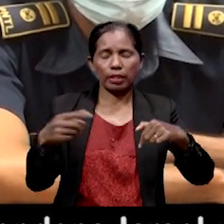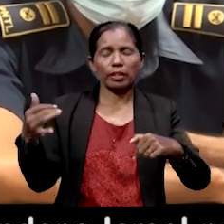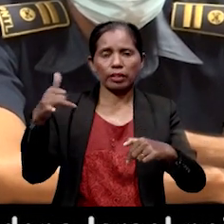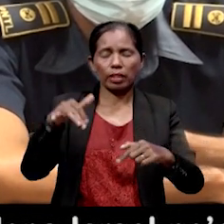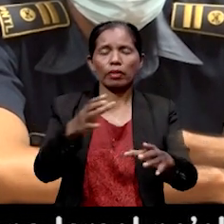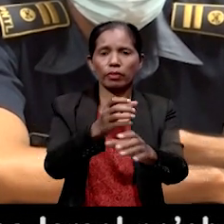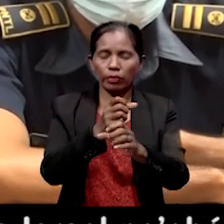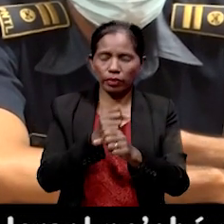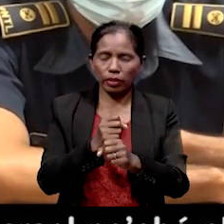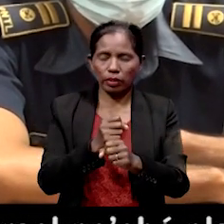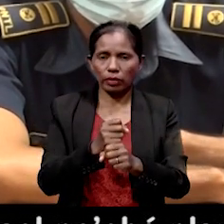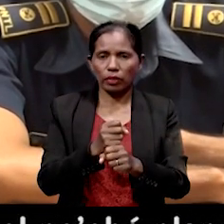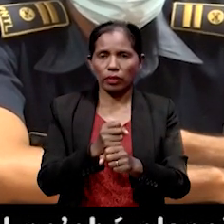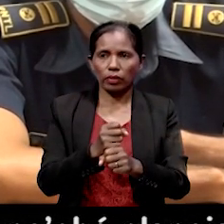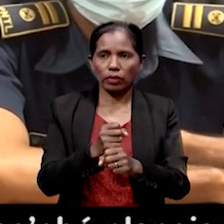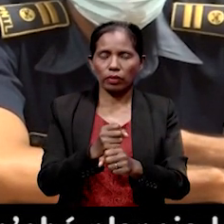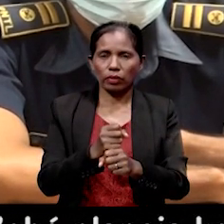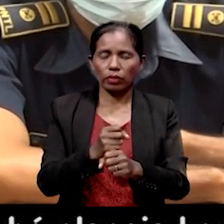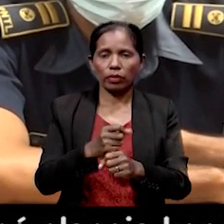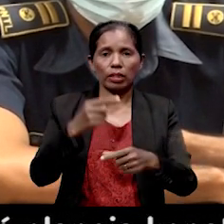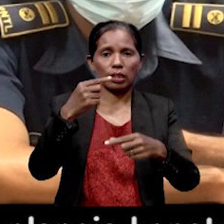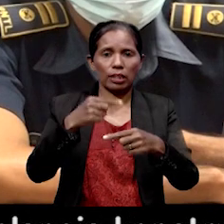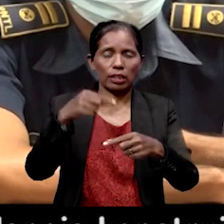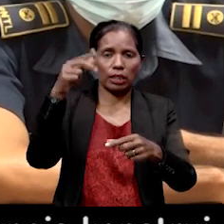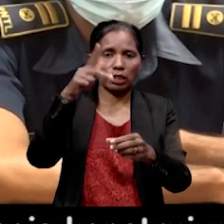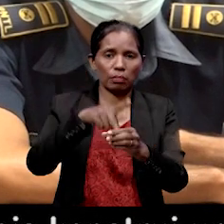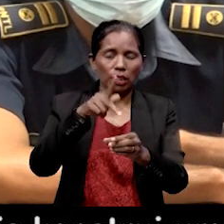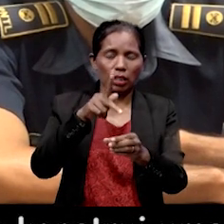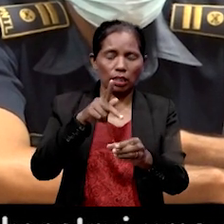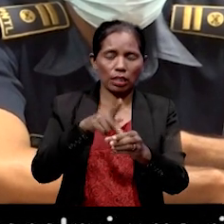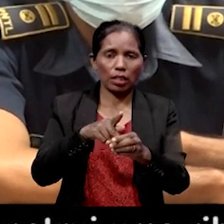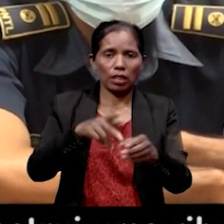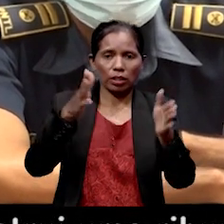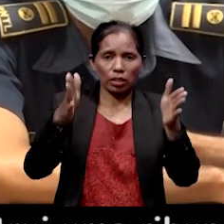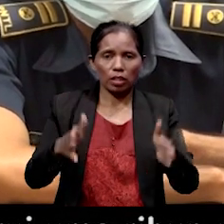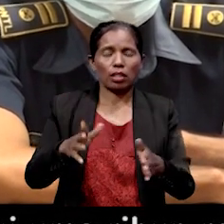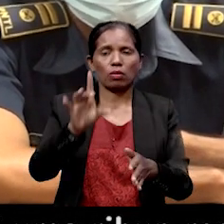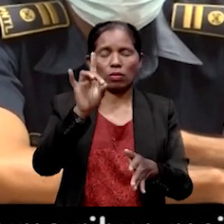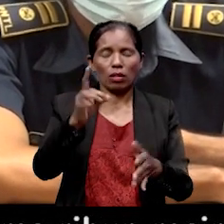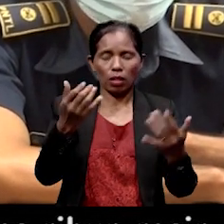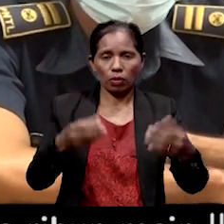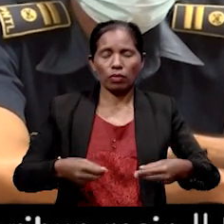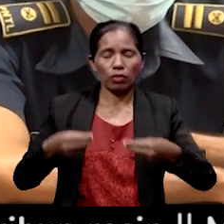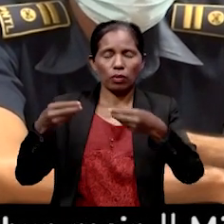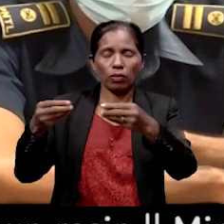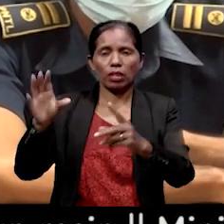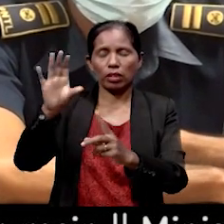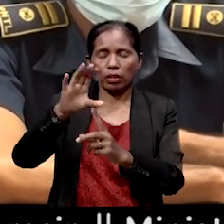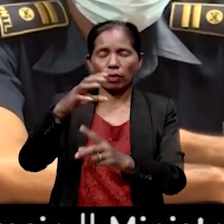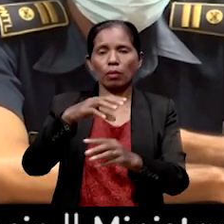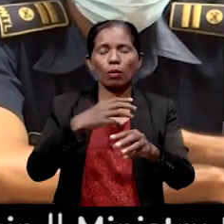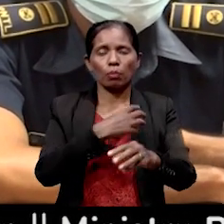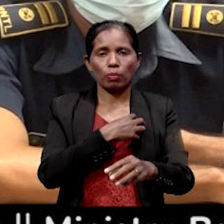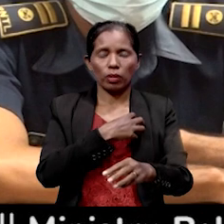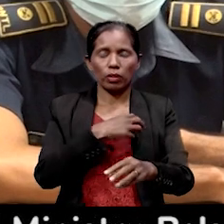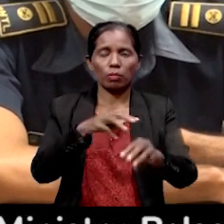foi o carro gasolina de Zirgenual, no Rosa Drau, entregando para o comando do município de Cusi, que deixou o